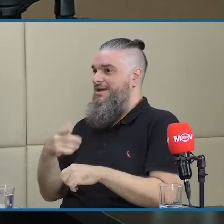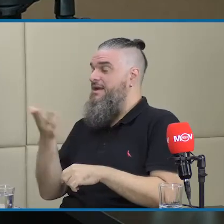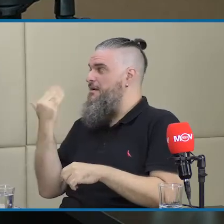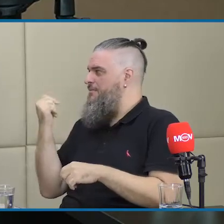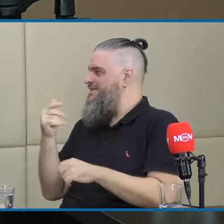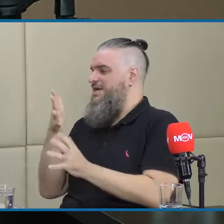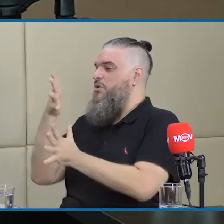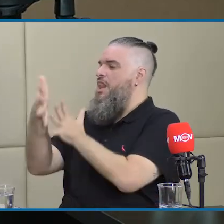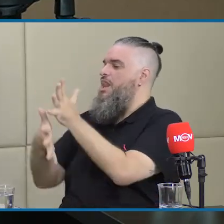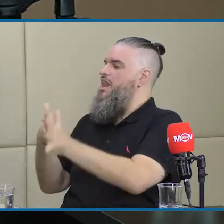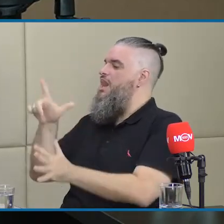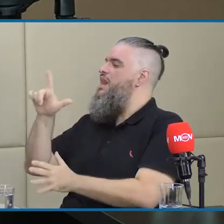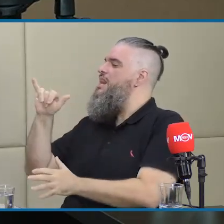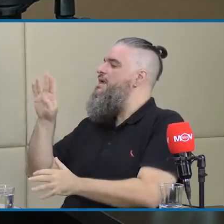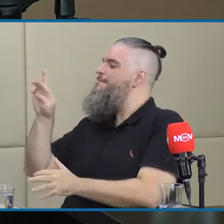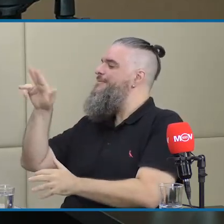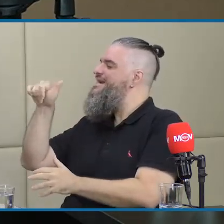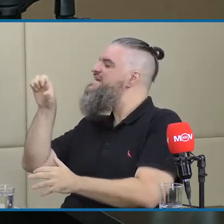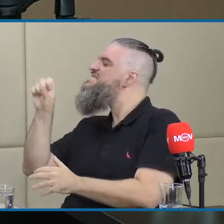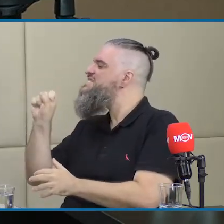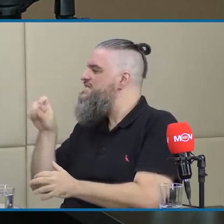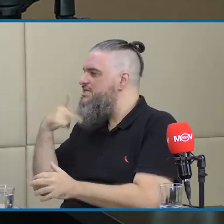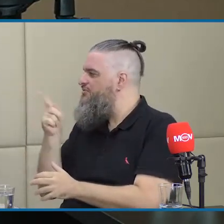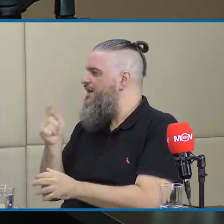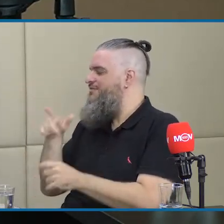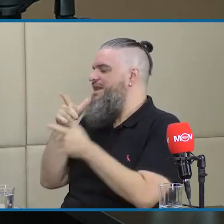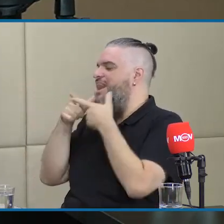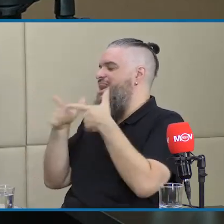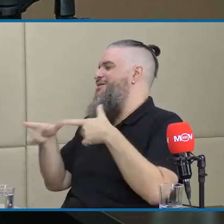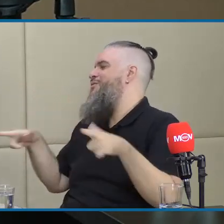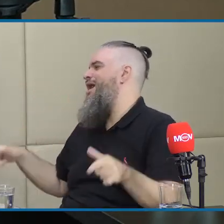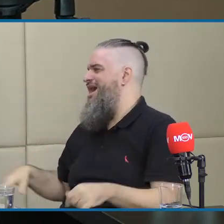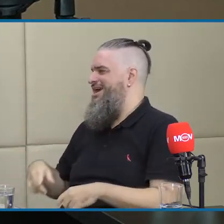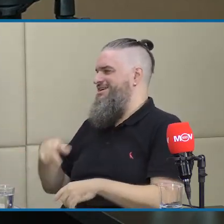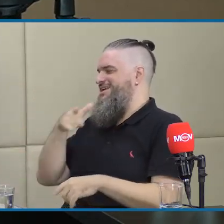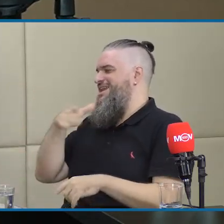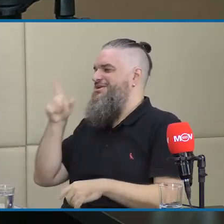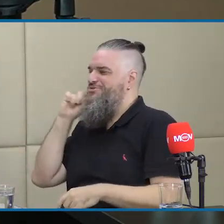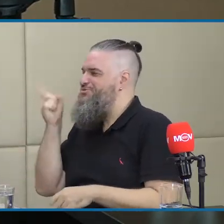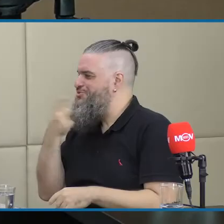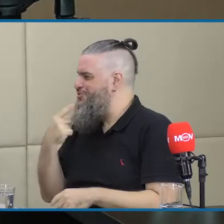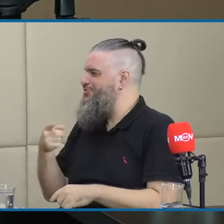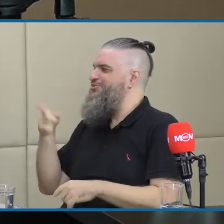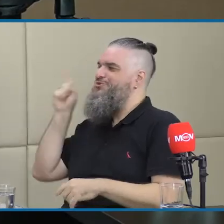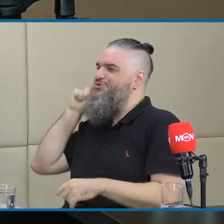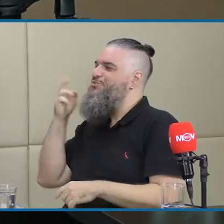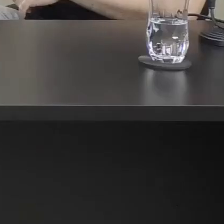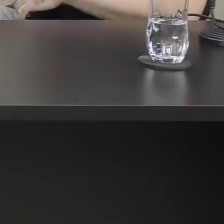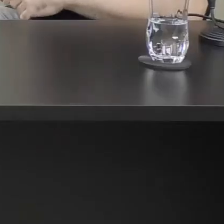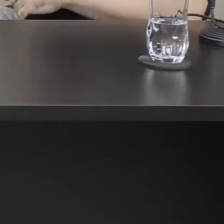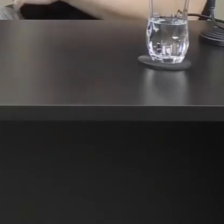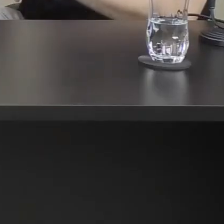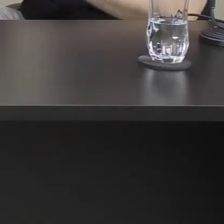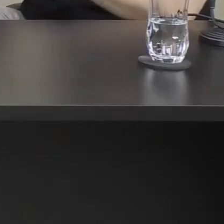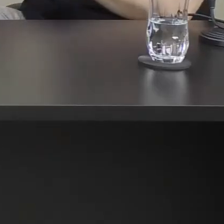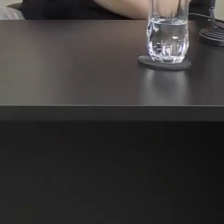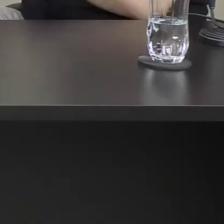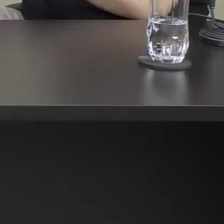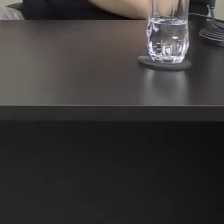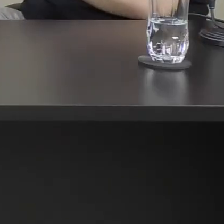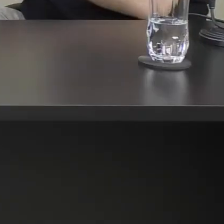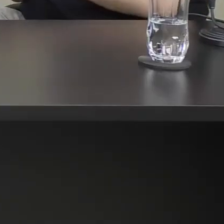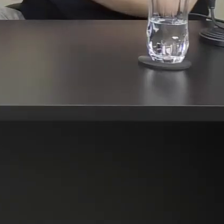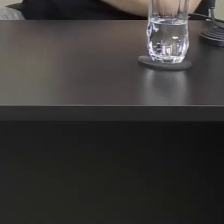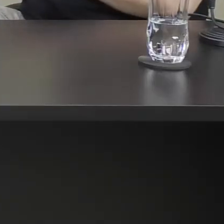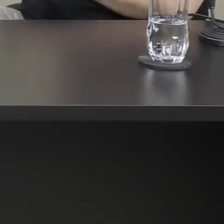falava Libras, né? Era linguagem, era língua do surdo mudo, né?